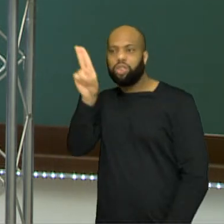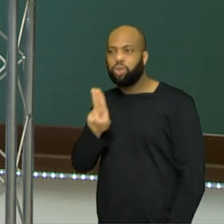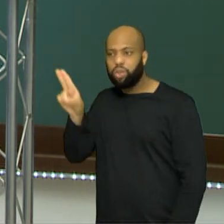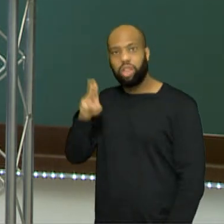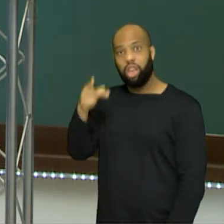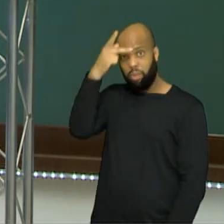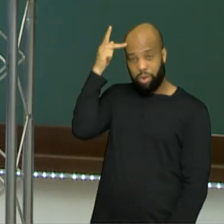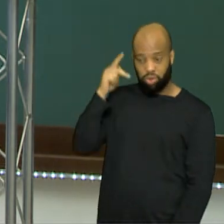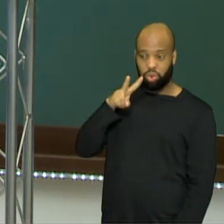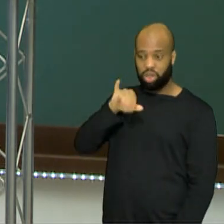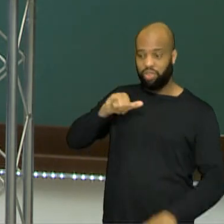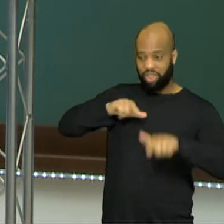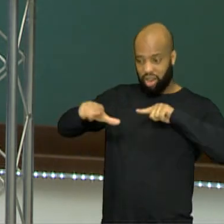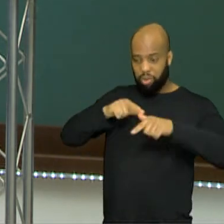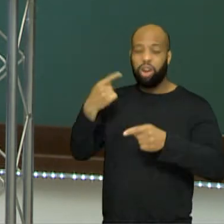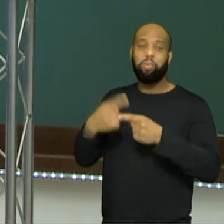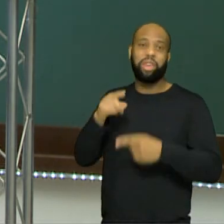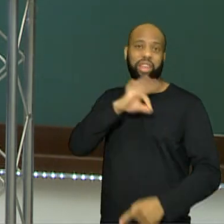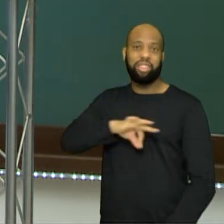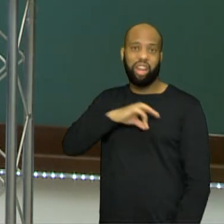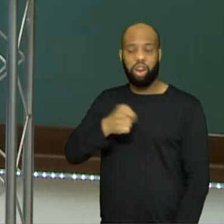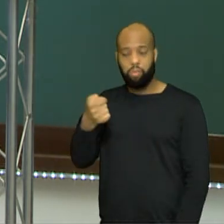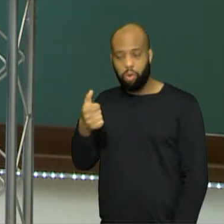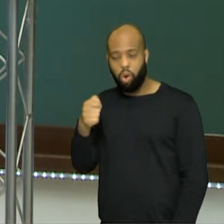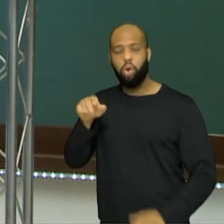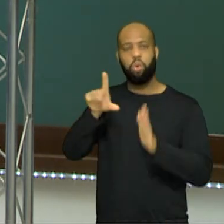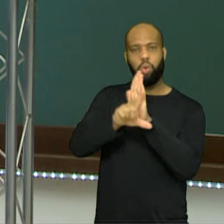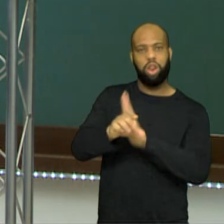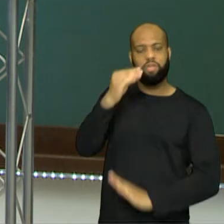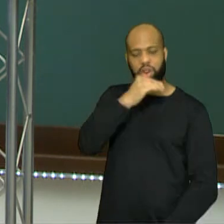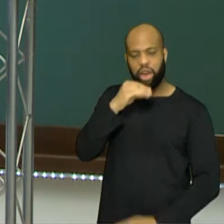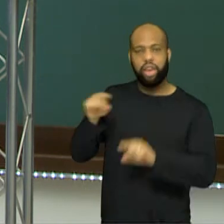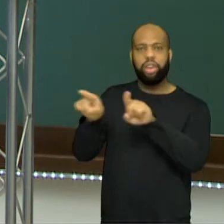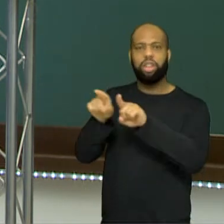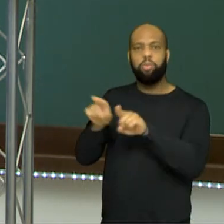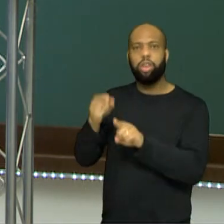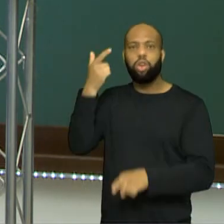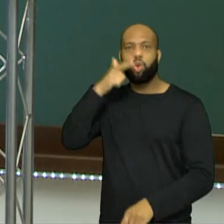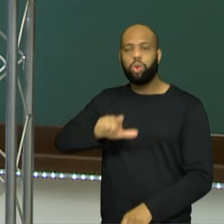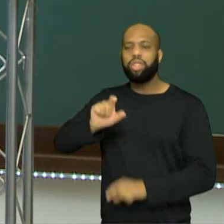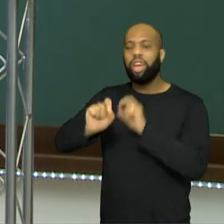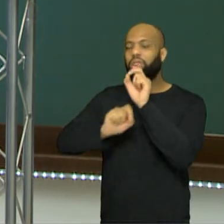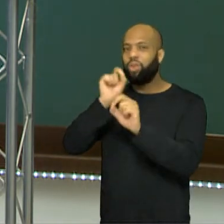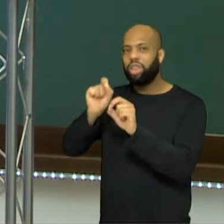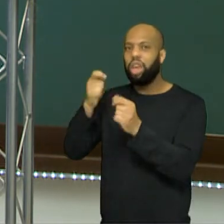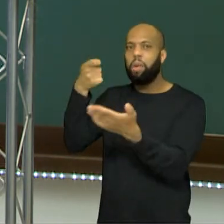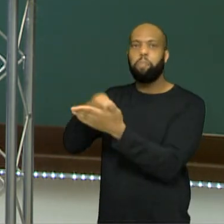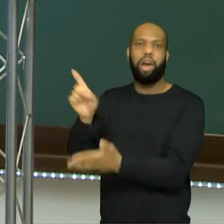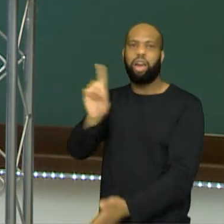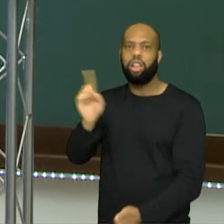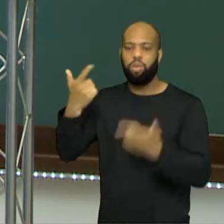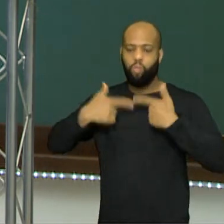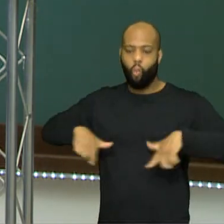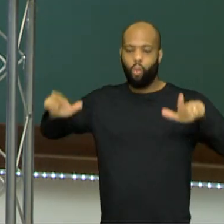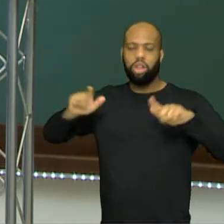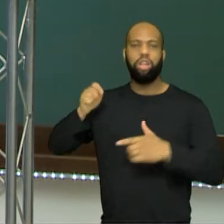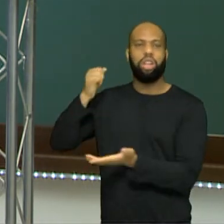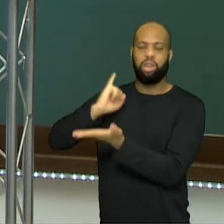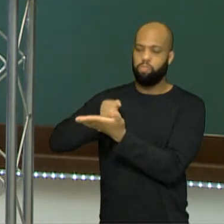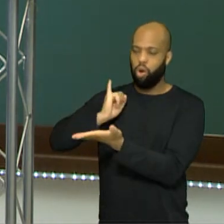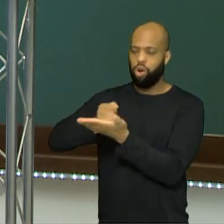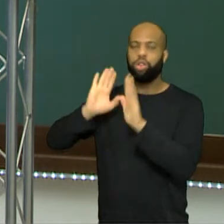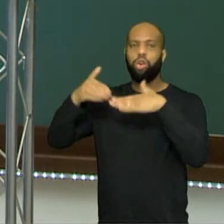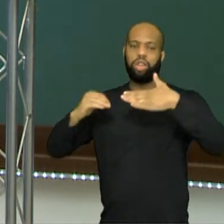mão de obra quanto ganho em termos de pagamento de impostos. Então, as empresas que têm